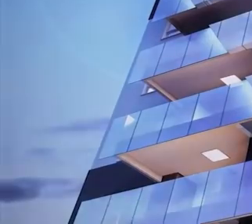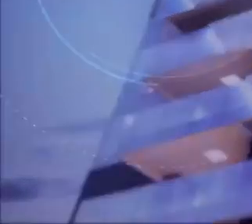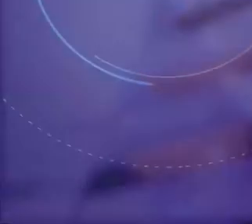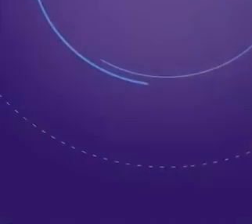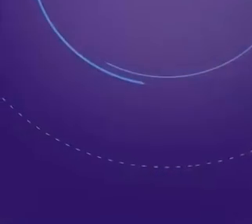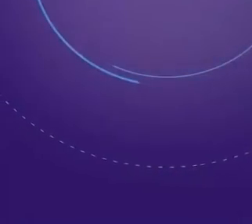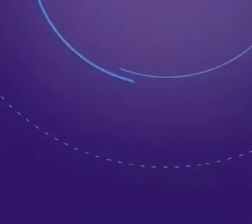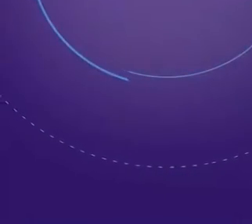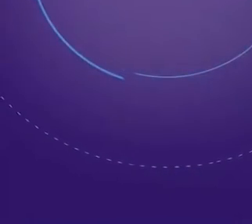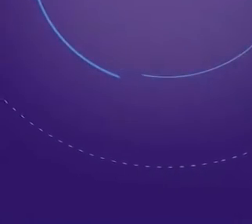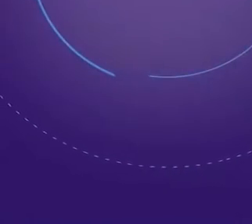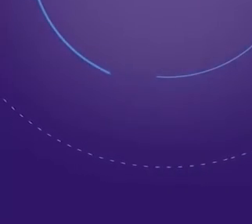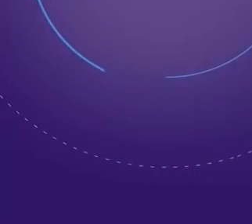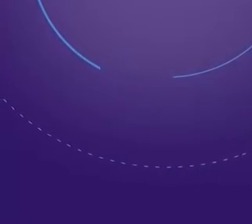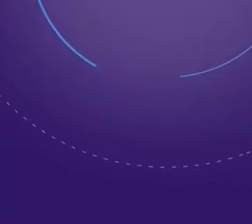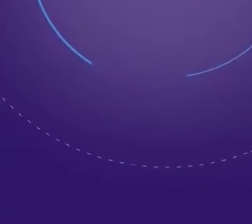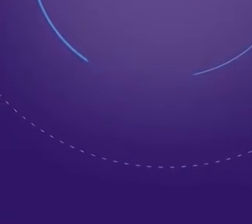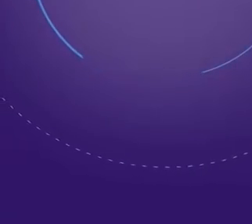segurança.